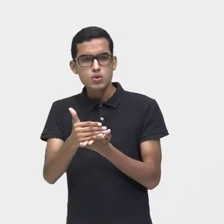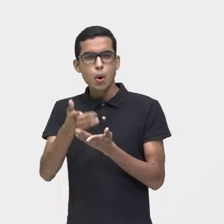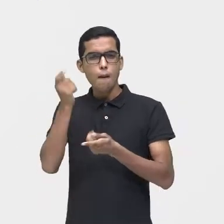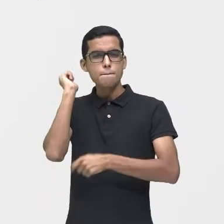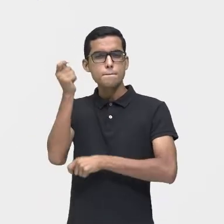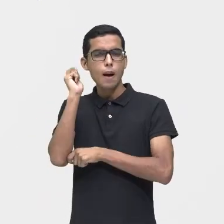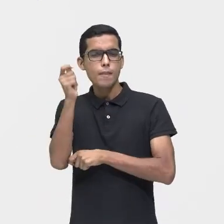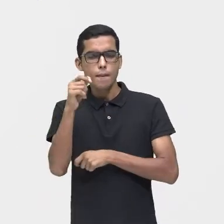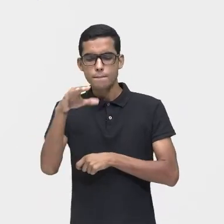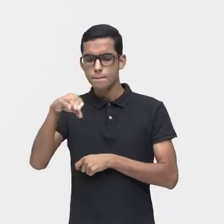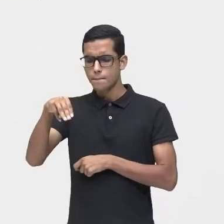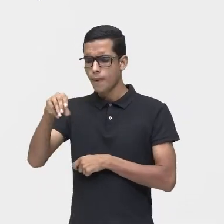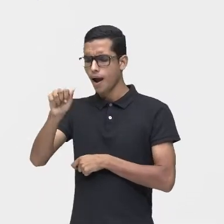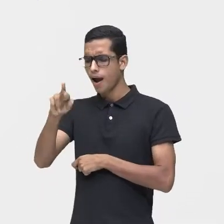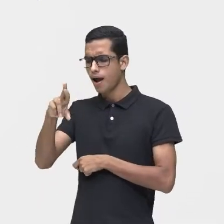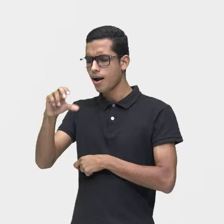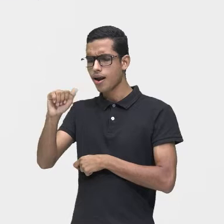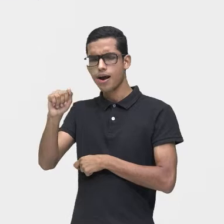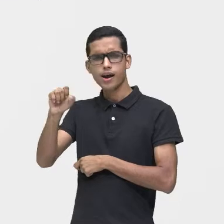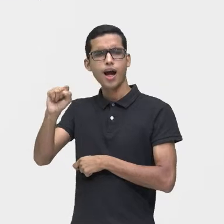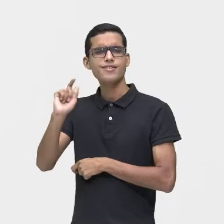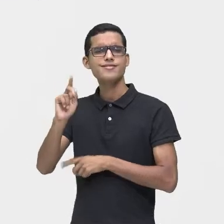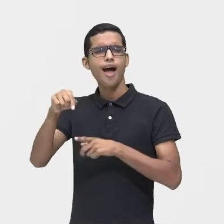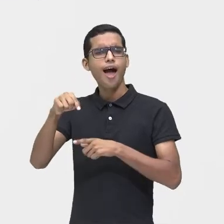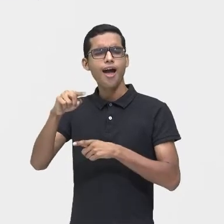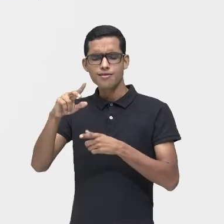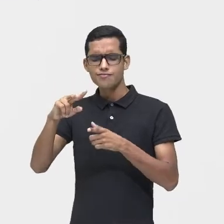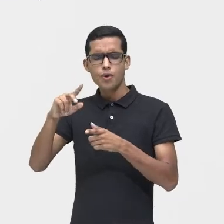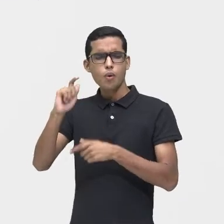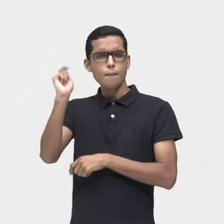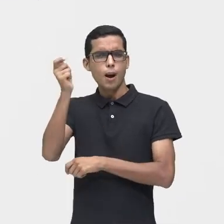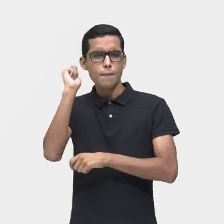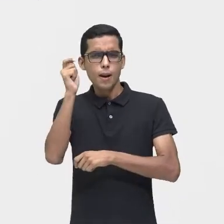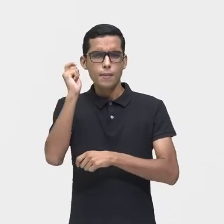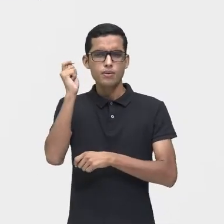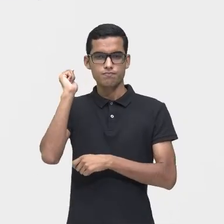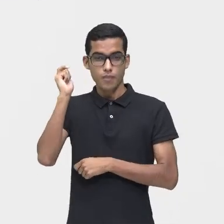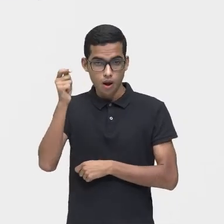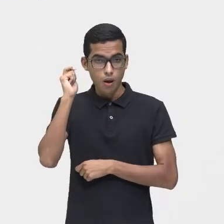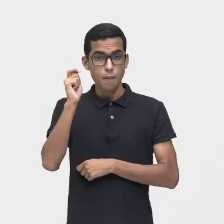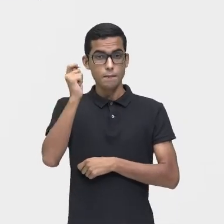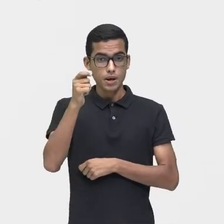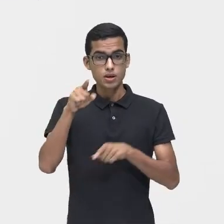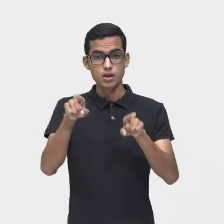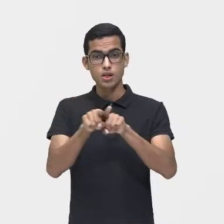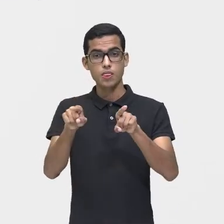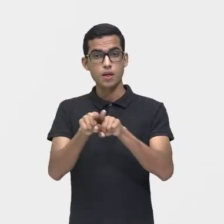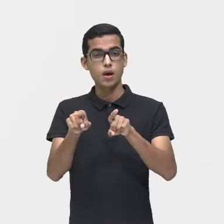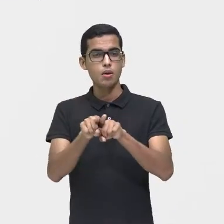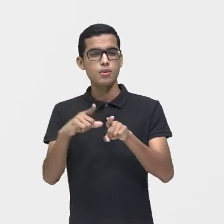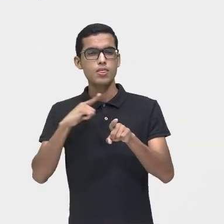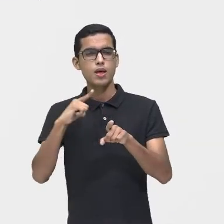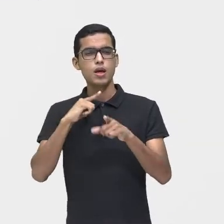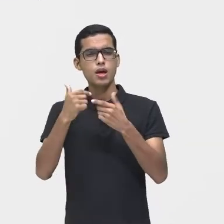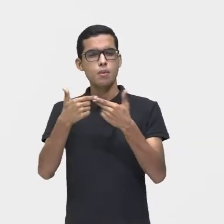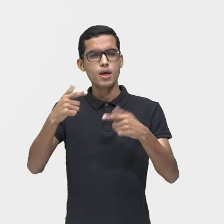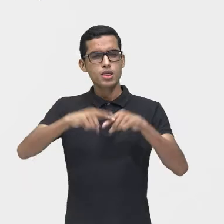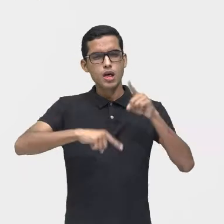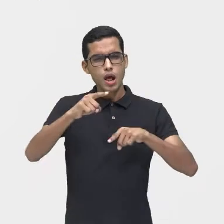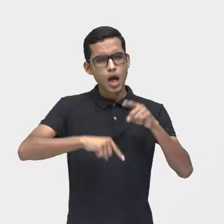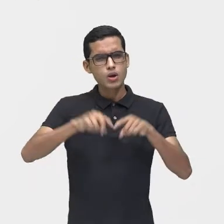maracás, que são chocalhos tribais, confeccionados a partir de uma cabaça oca, né, contendo grãos, sementes